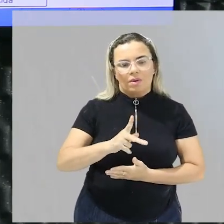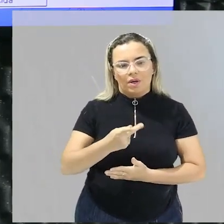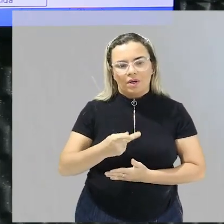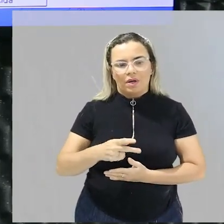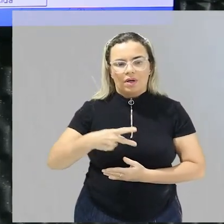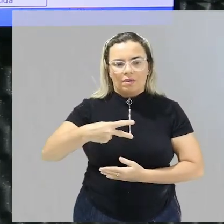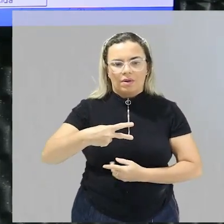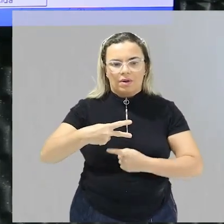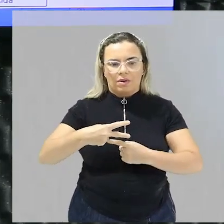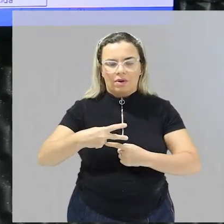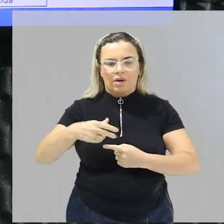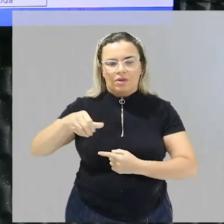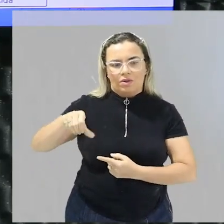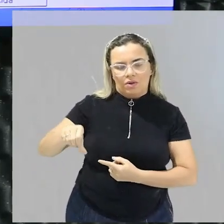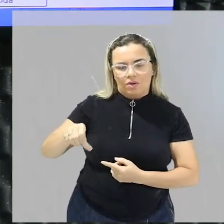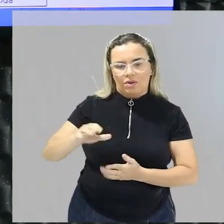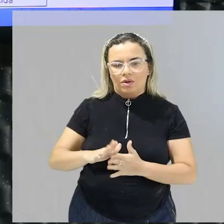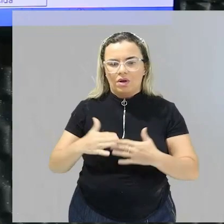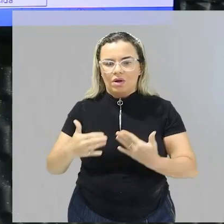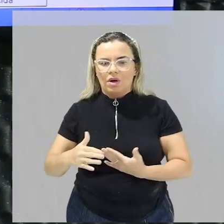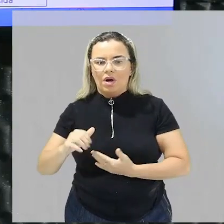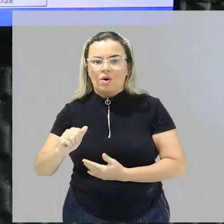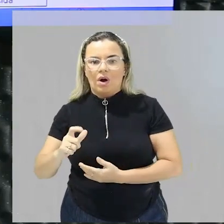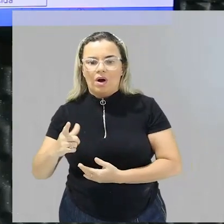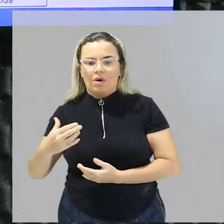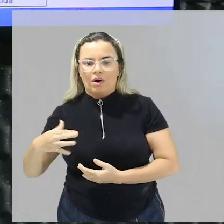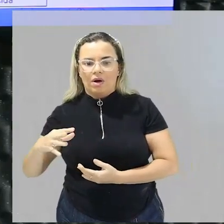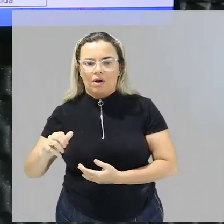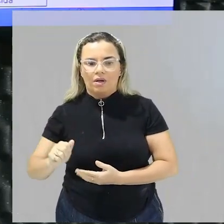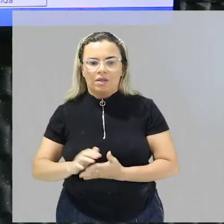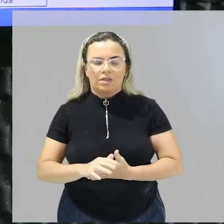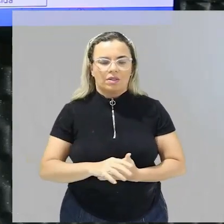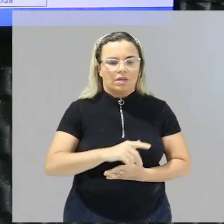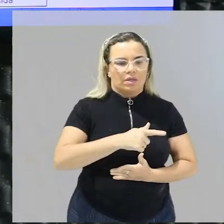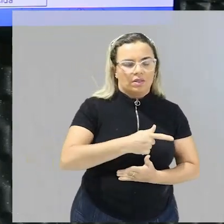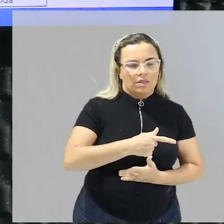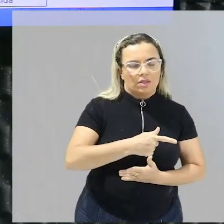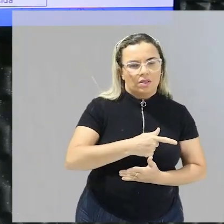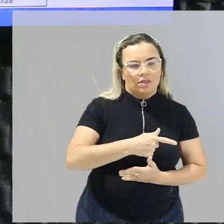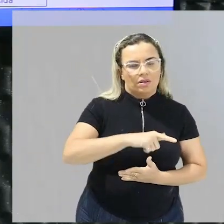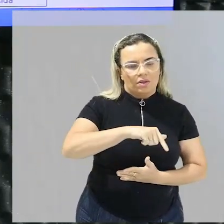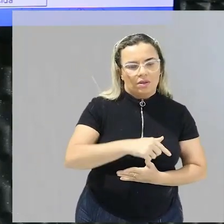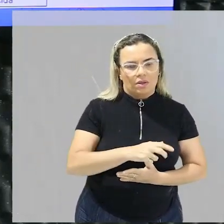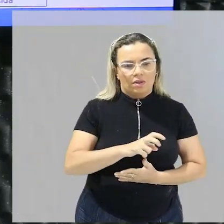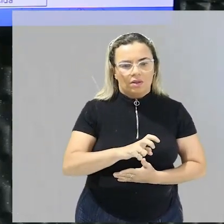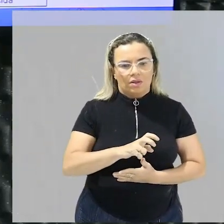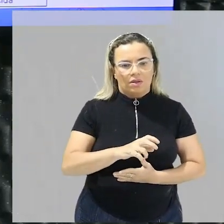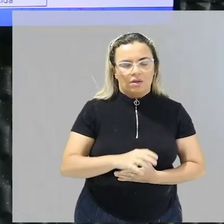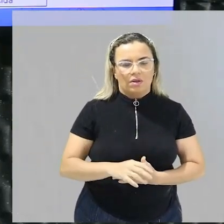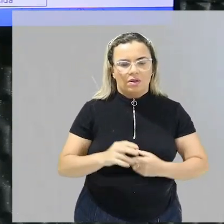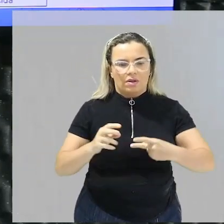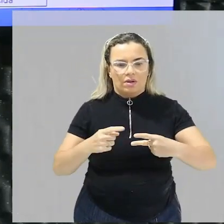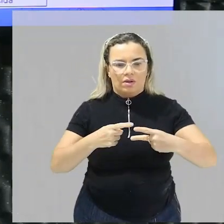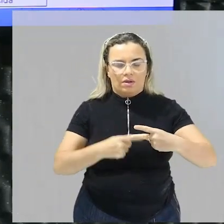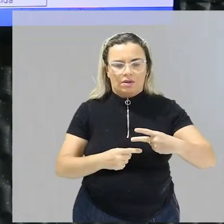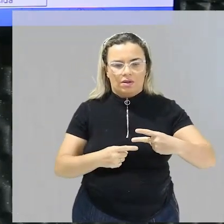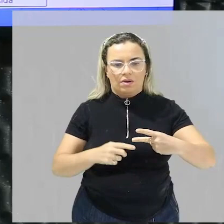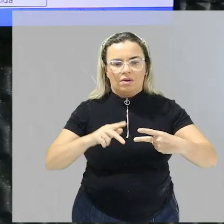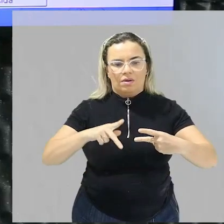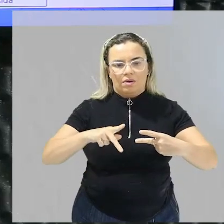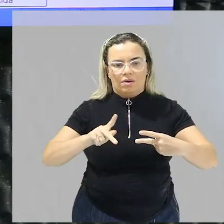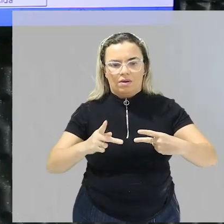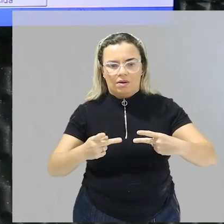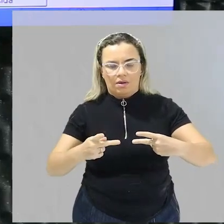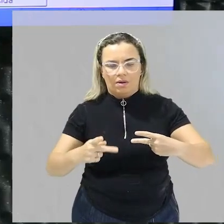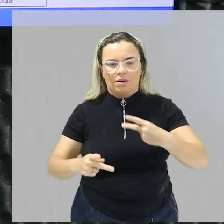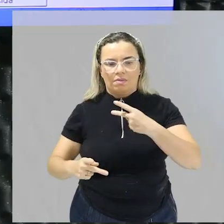o pH, ele está entre 7,5 e 9. Lembrando que, ó, 7,5 menor ou igual a pH, menor que